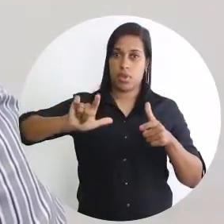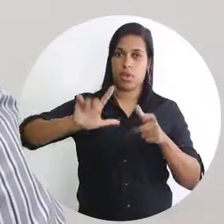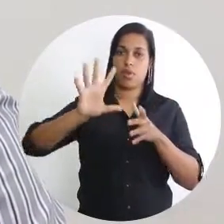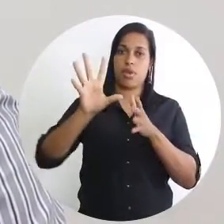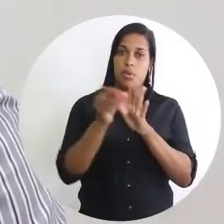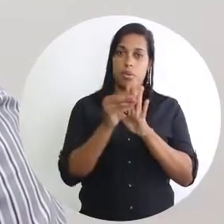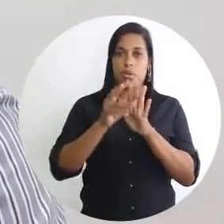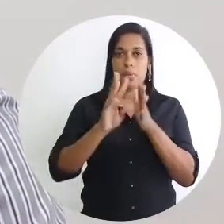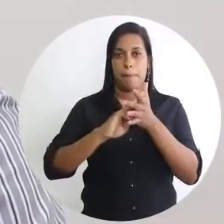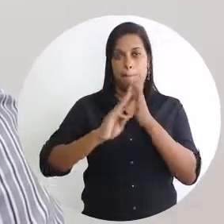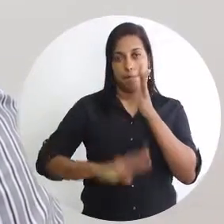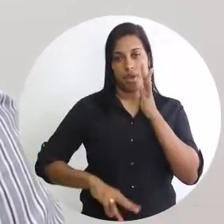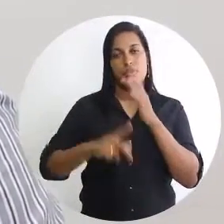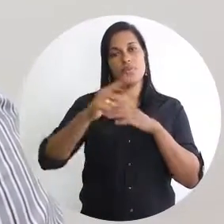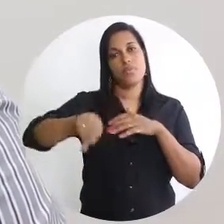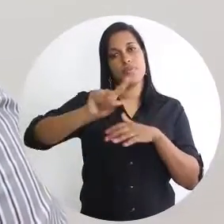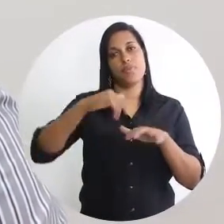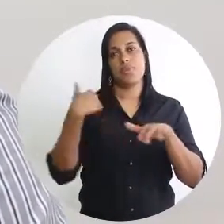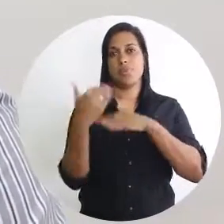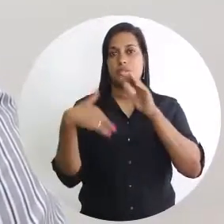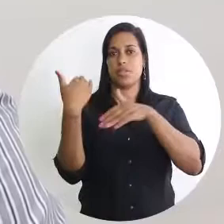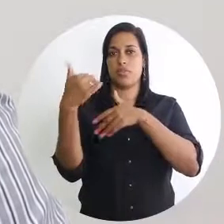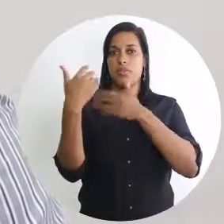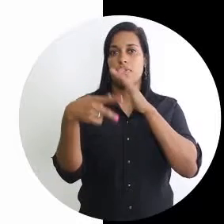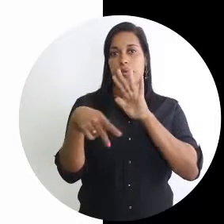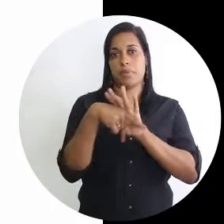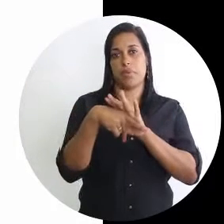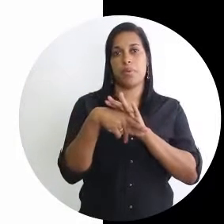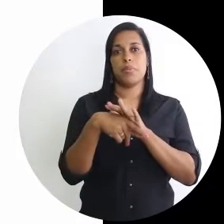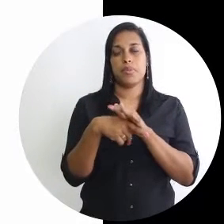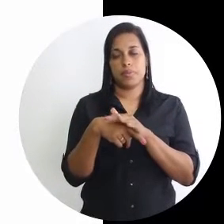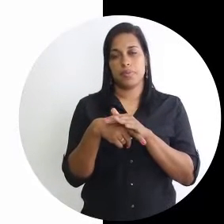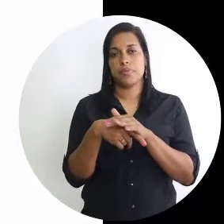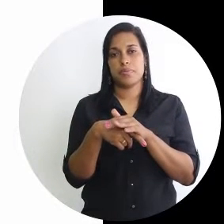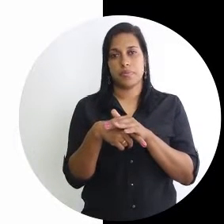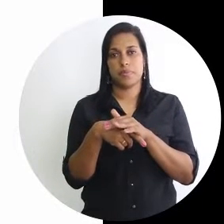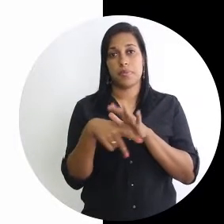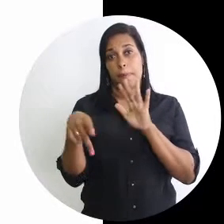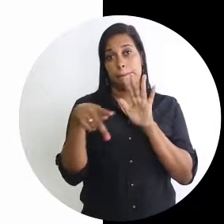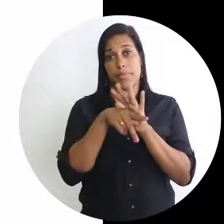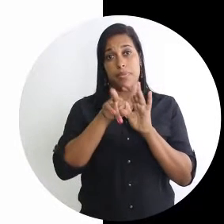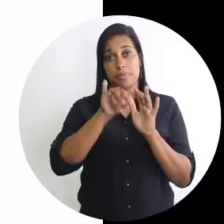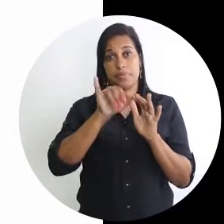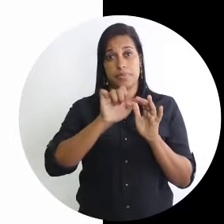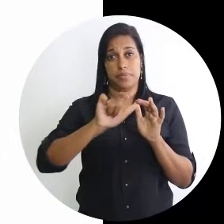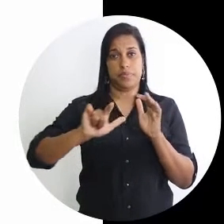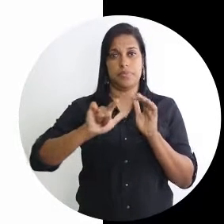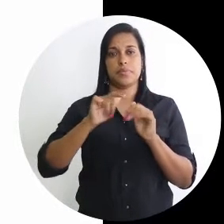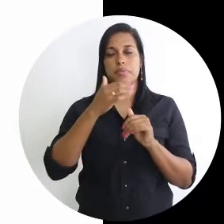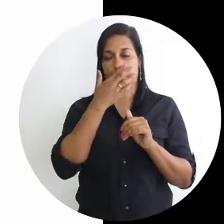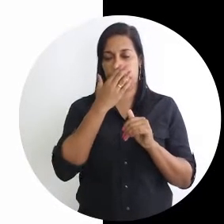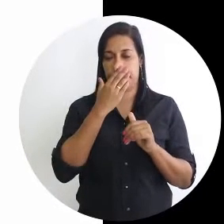sobrescrever alguns métodos para você poder desenvolver seu próprio componente, seu próprio View.